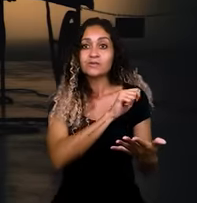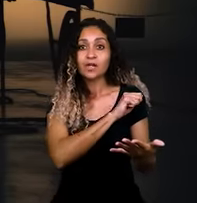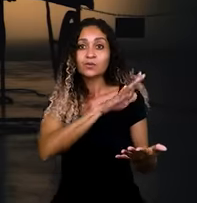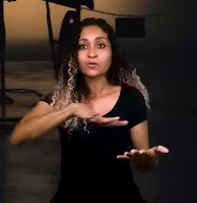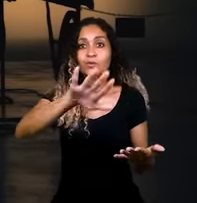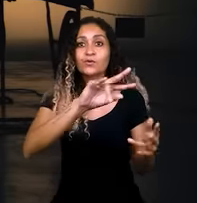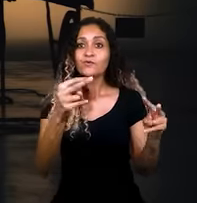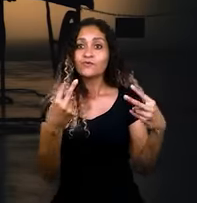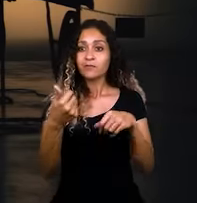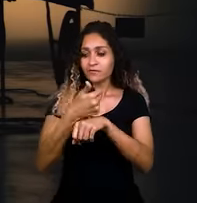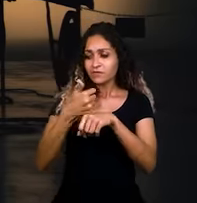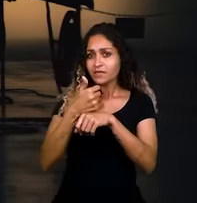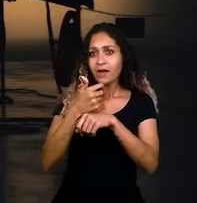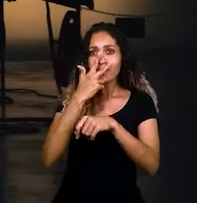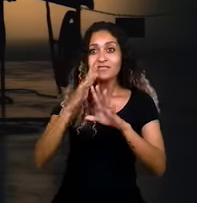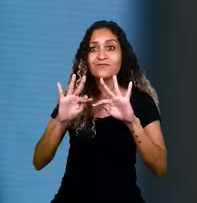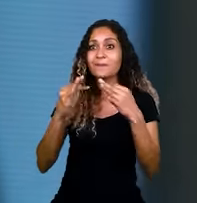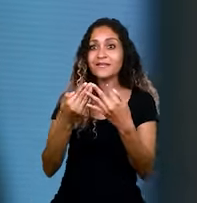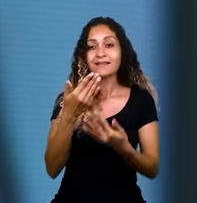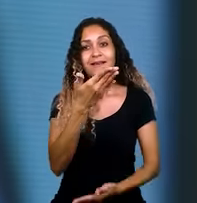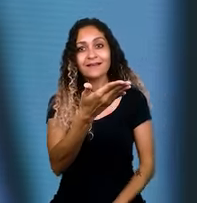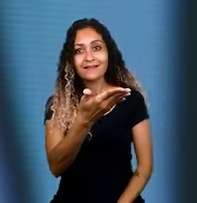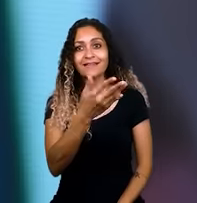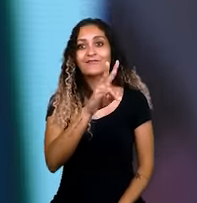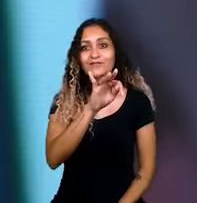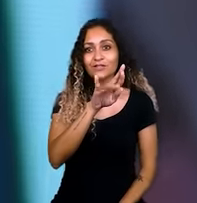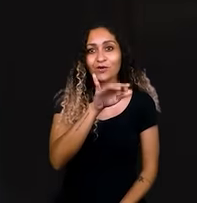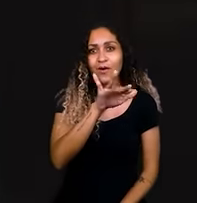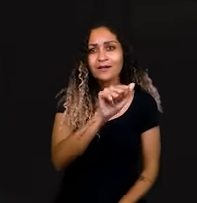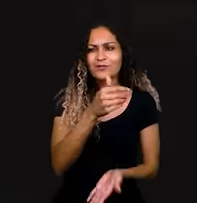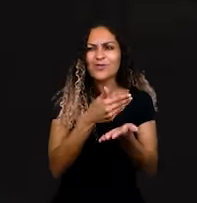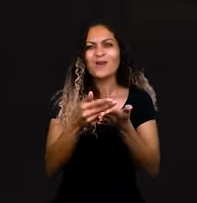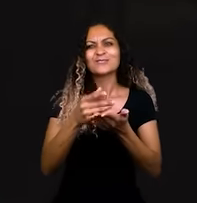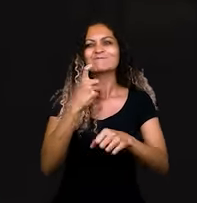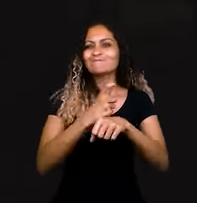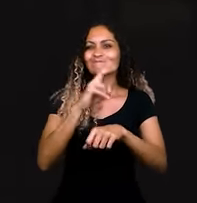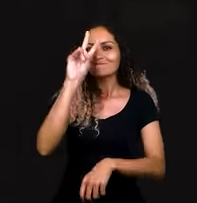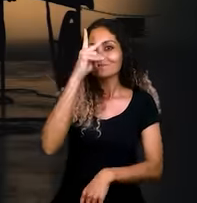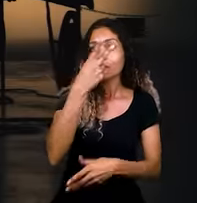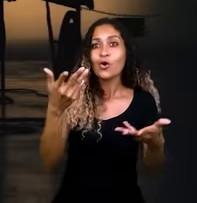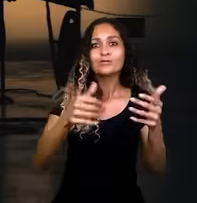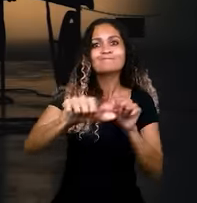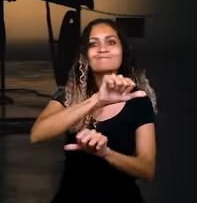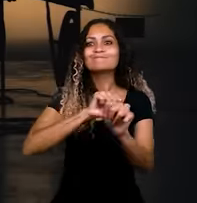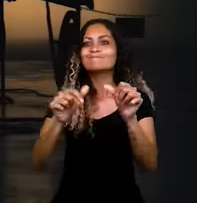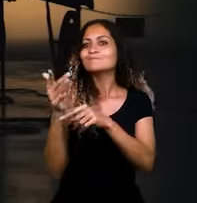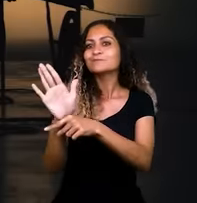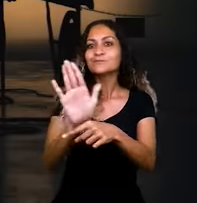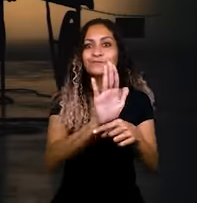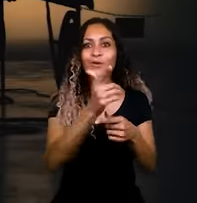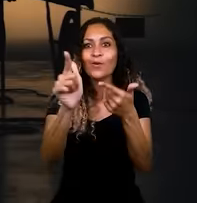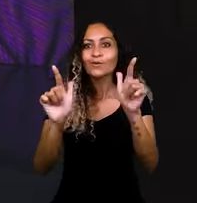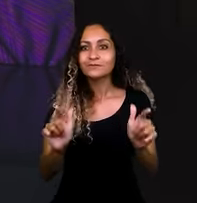Os alunos, eles nos enxergam como família. É uma menina que no começo era muito rebelde e hoje ela consegue